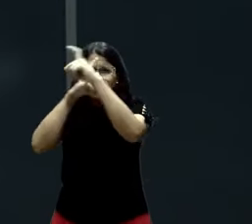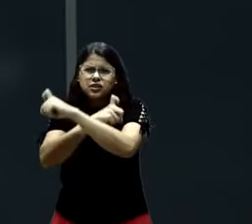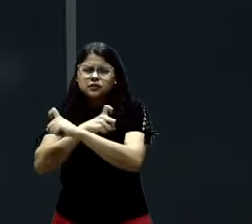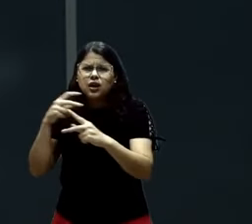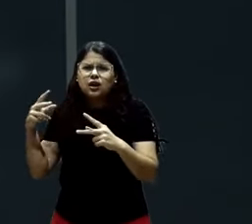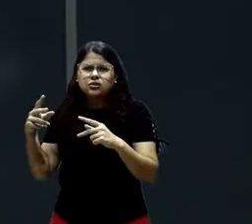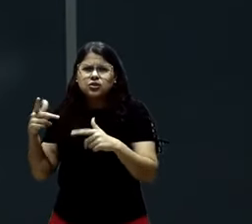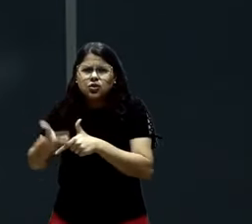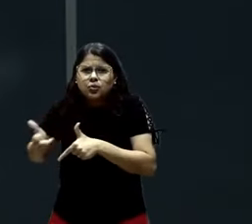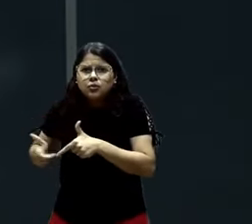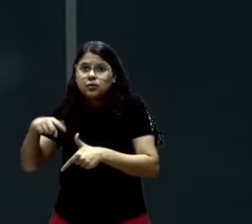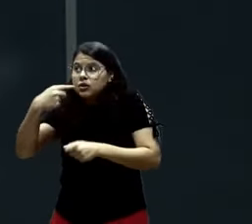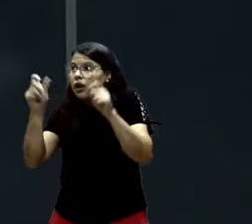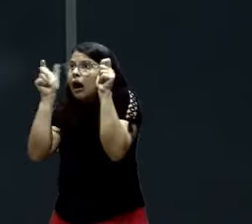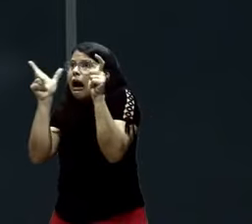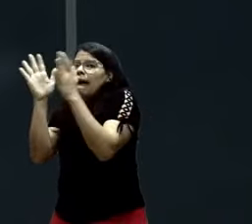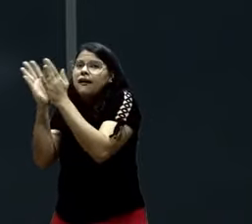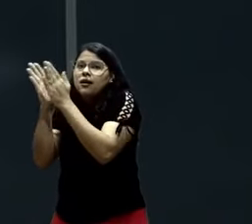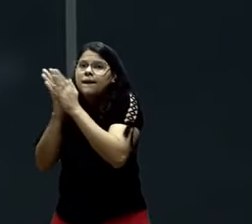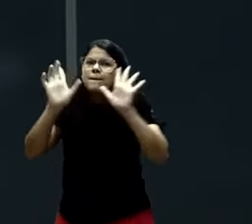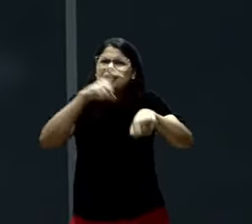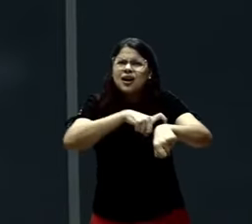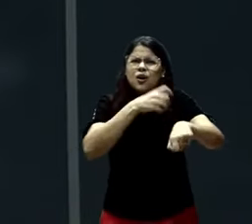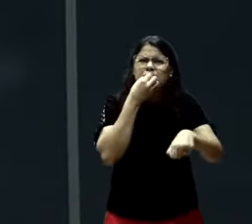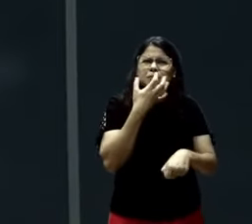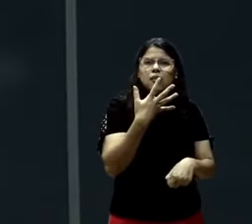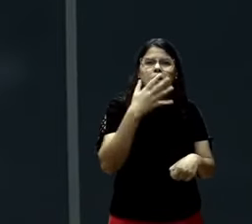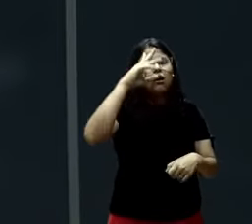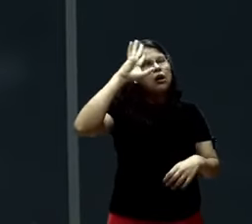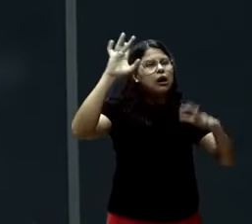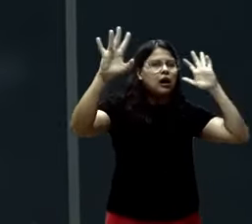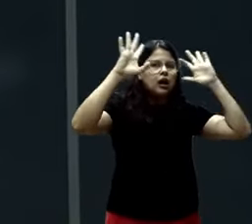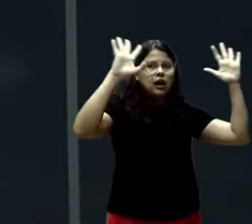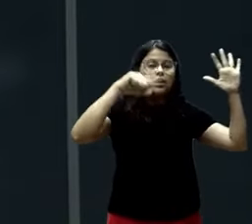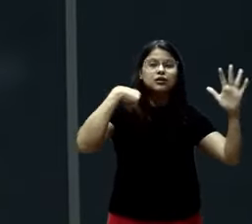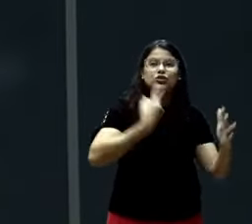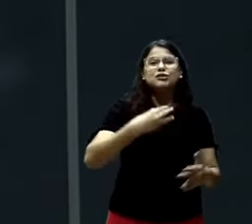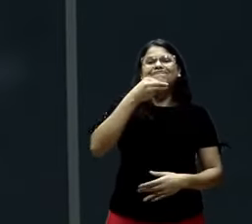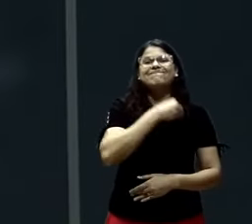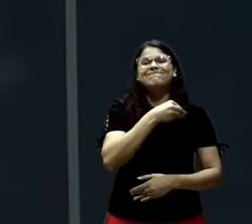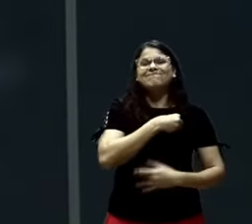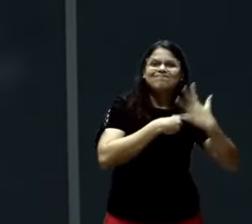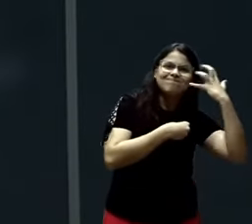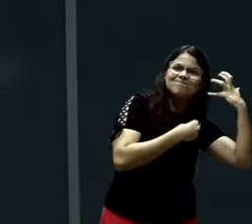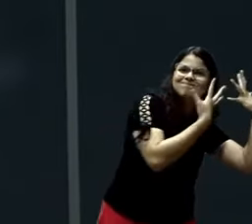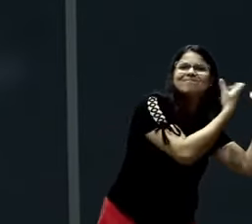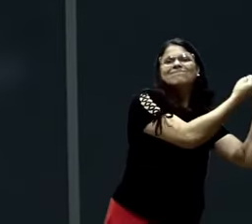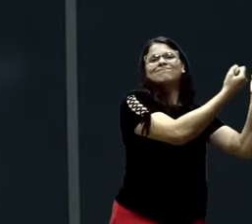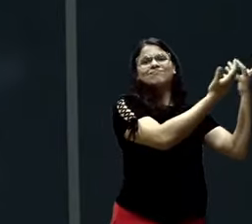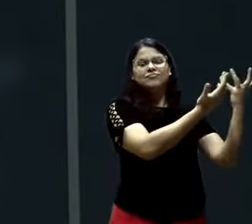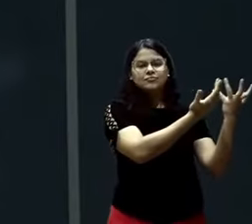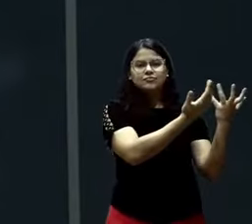na zona de conforto. Ore, redobre oração.